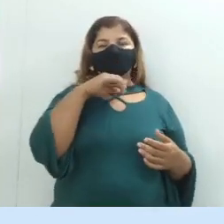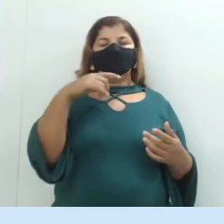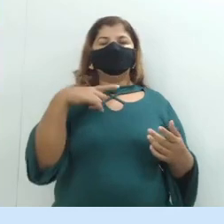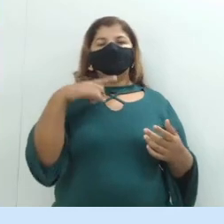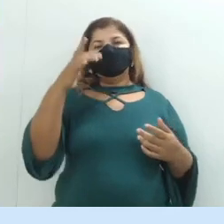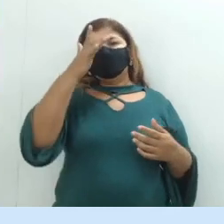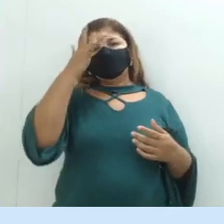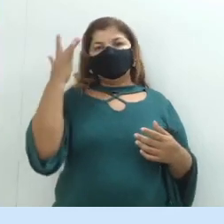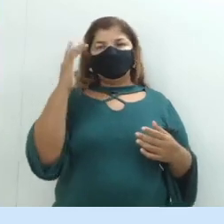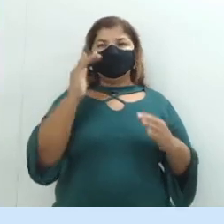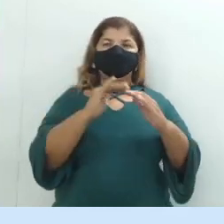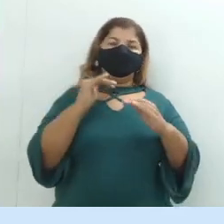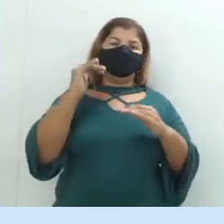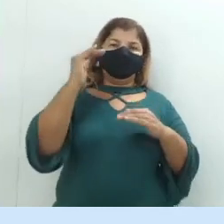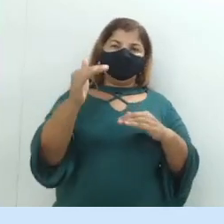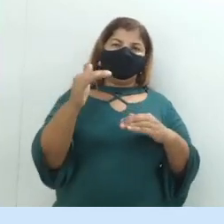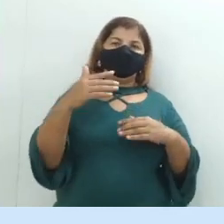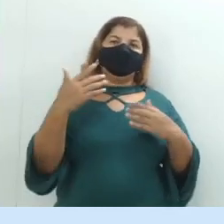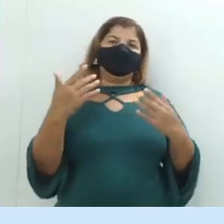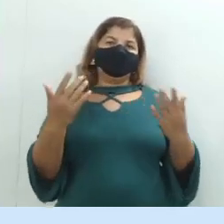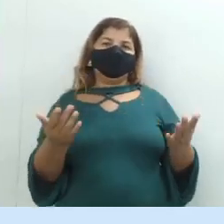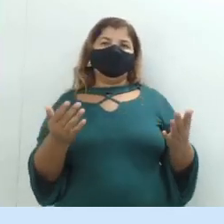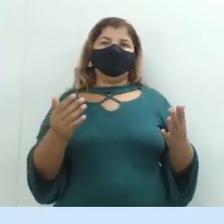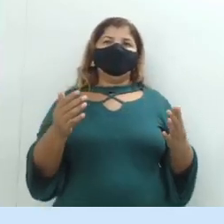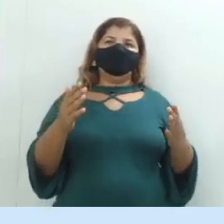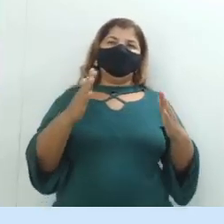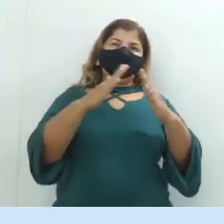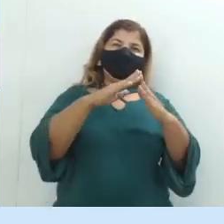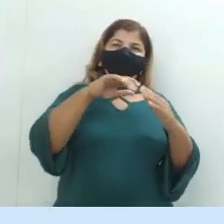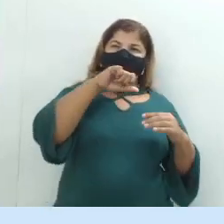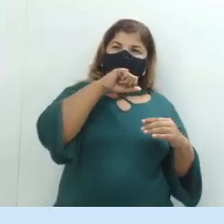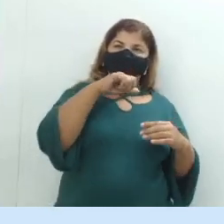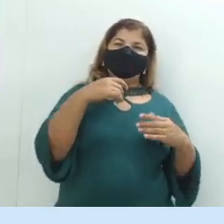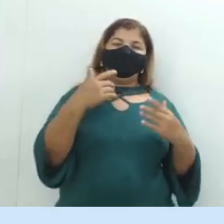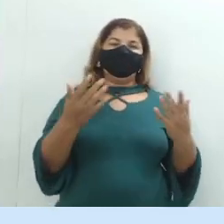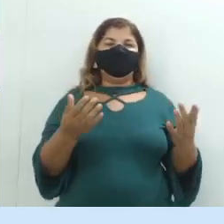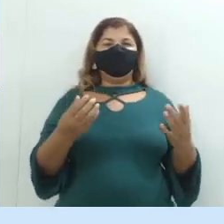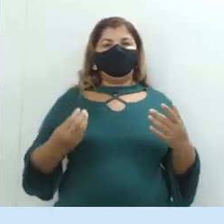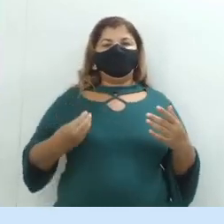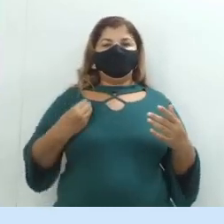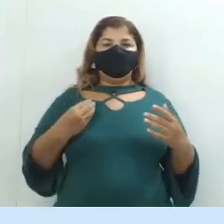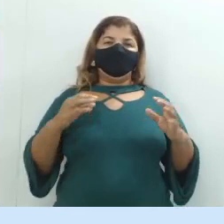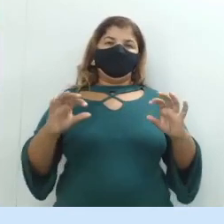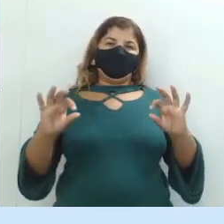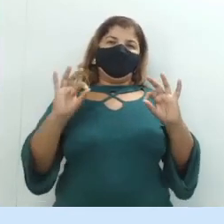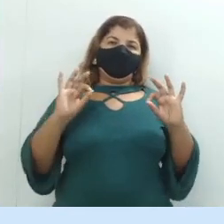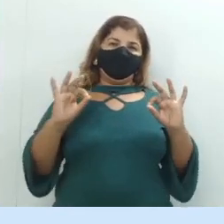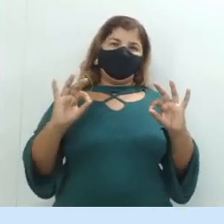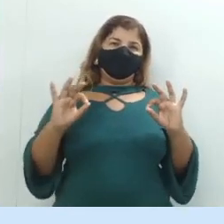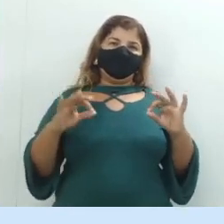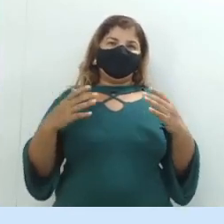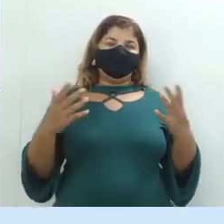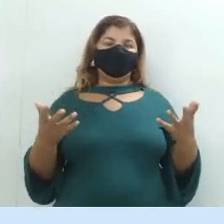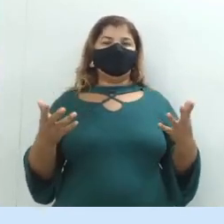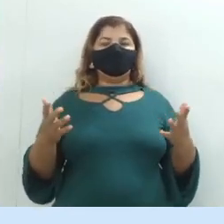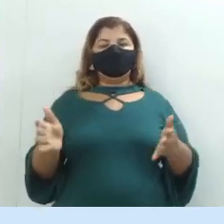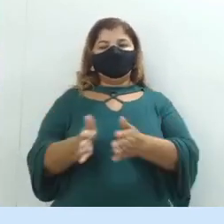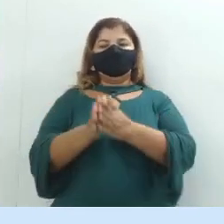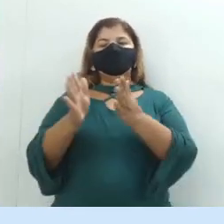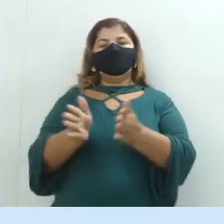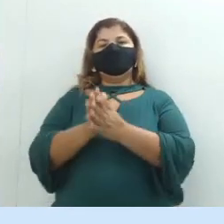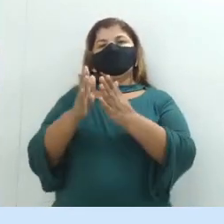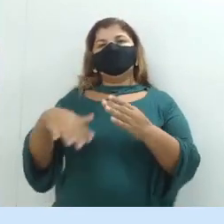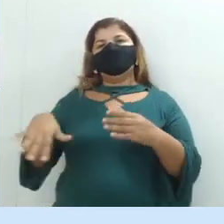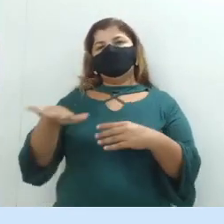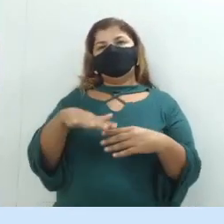pessoas acima dele, né, dentro do clero, bispos e arcebispos, vivendo uma vida de luxo ao custo de muita pobreza